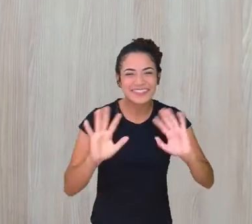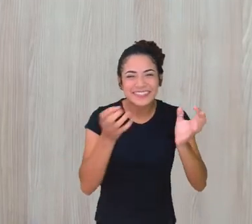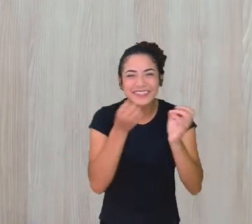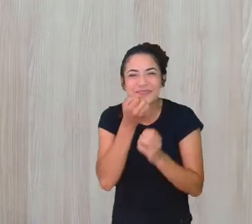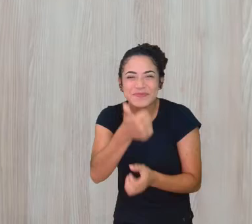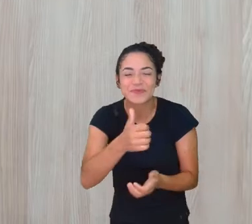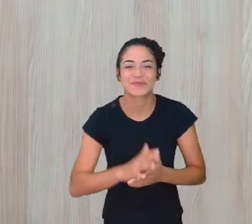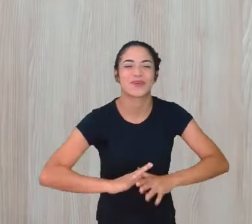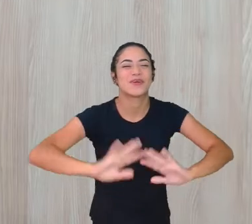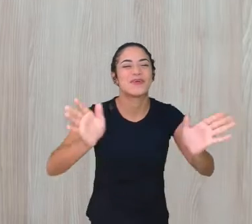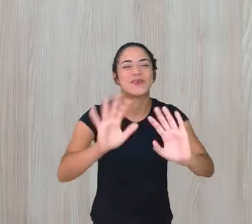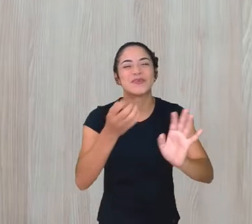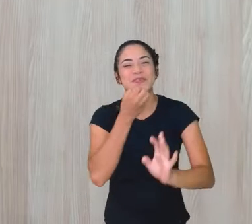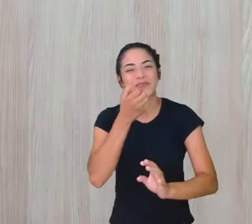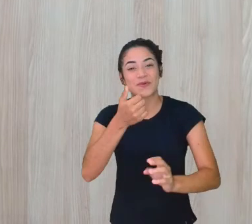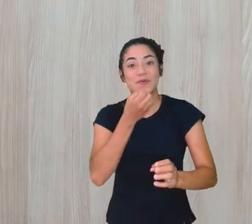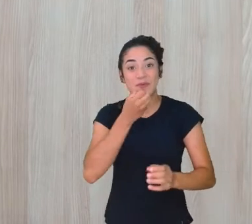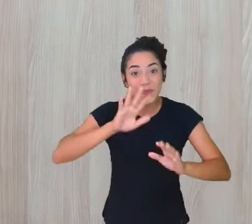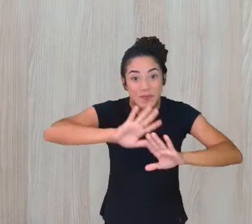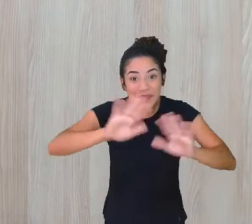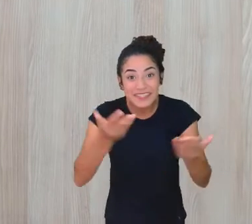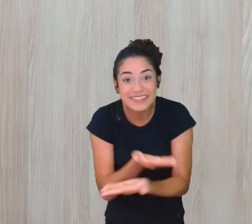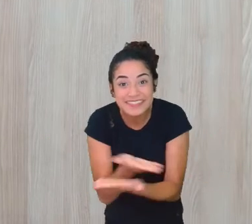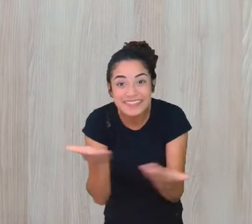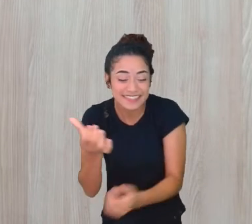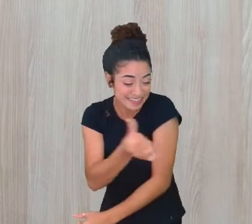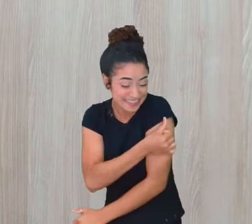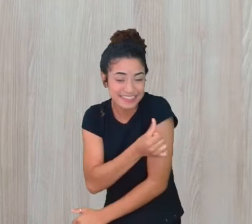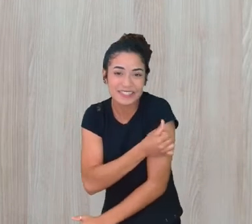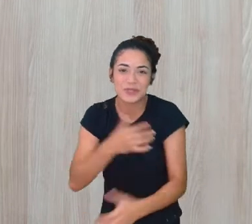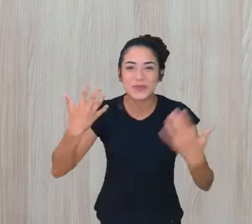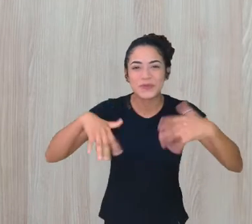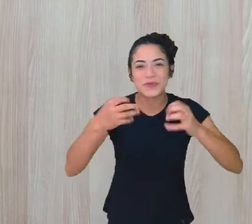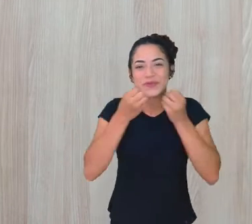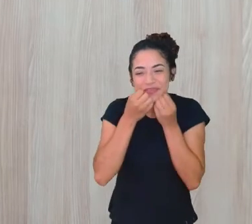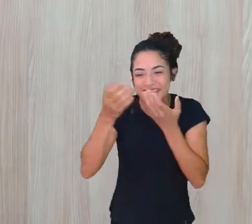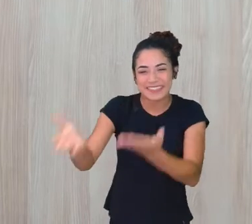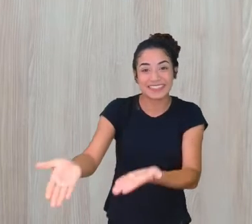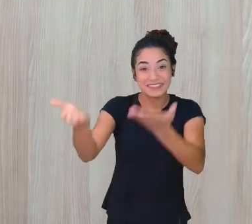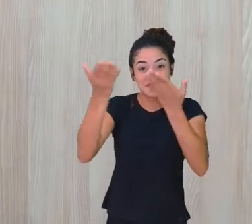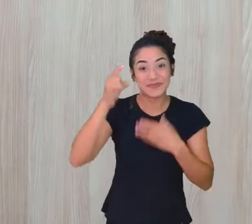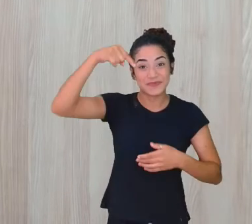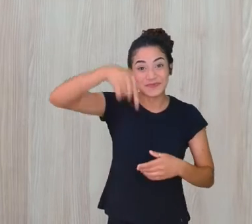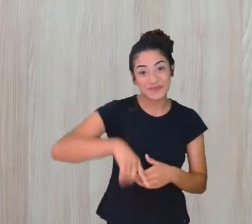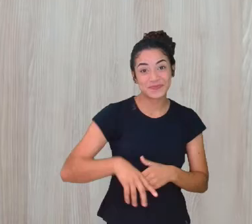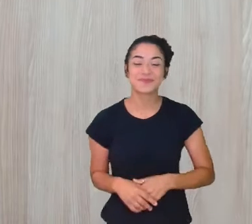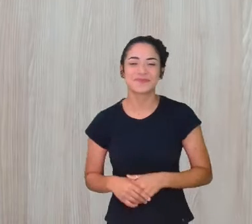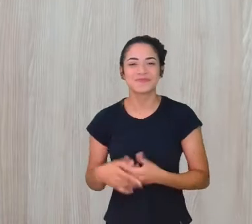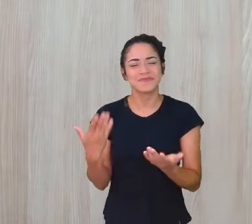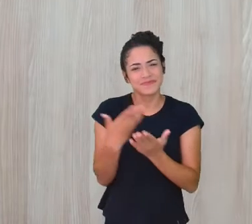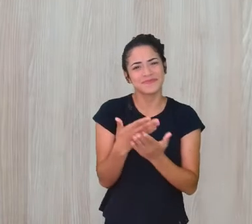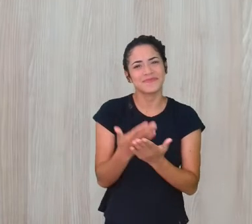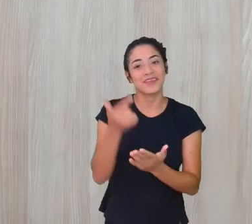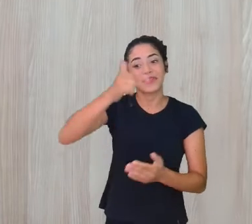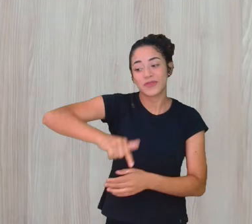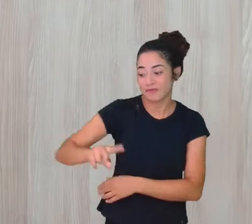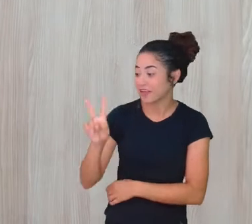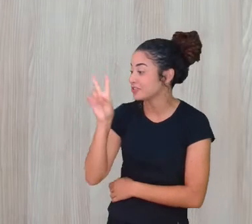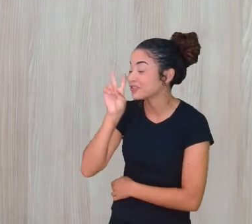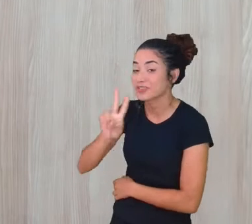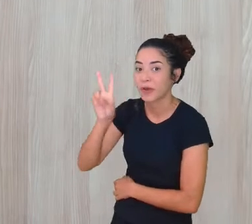aí, professor Luciano, e aí, meu povo do sexto ano, sejam todos bem-vindos para mais uma aula de